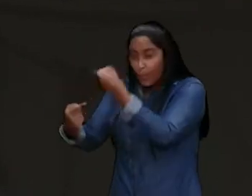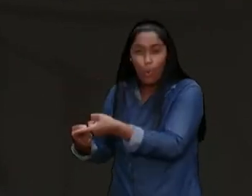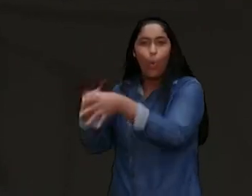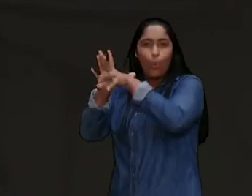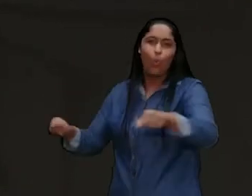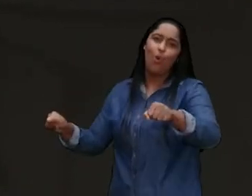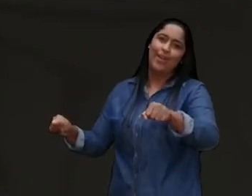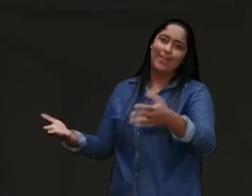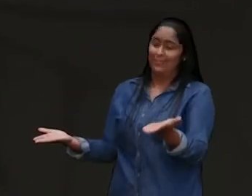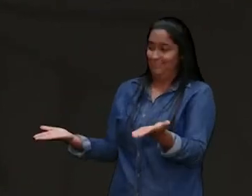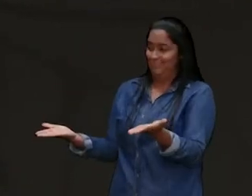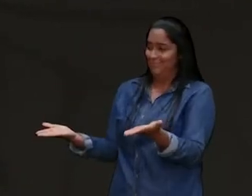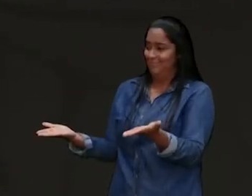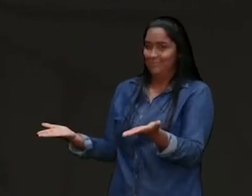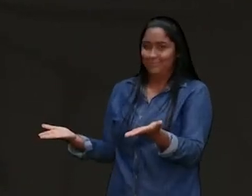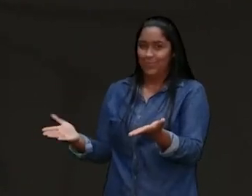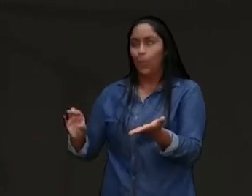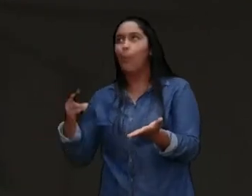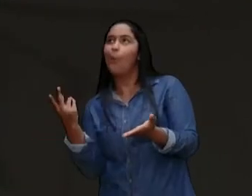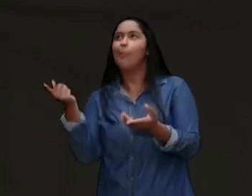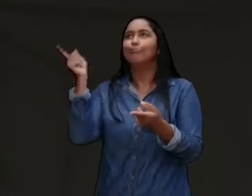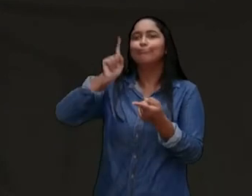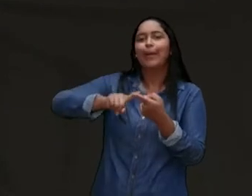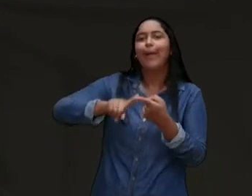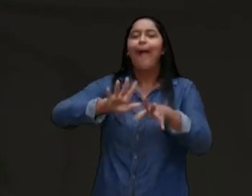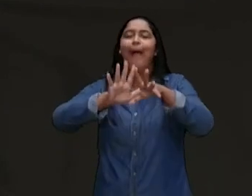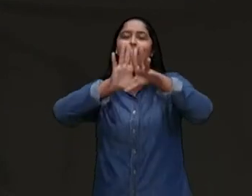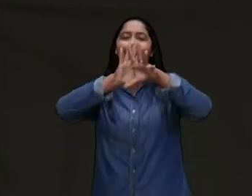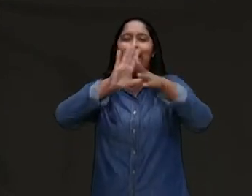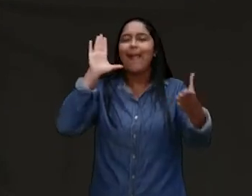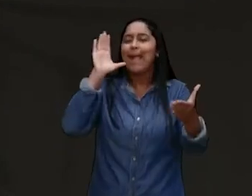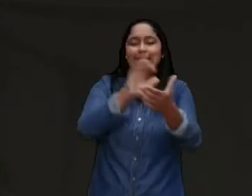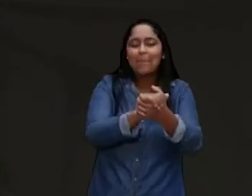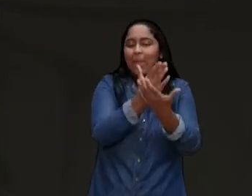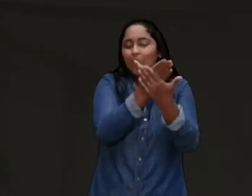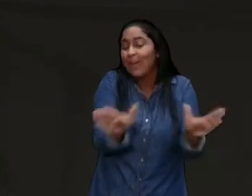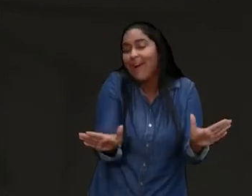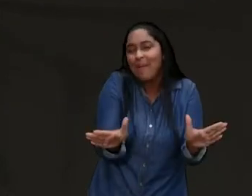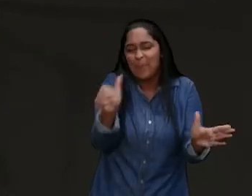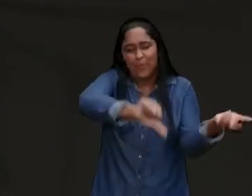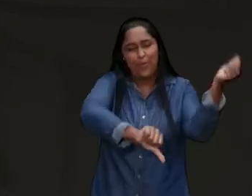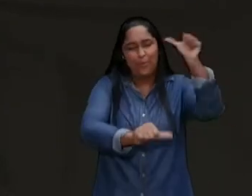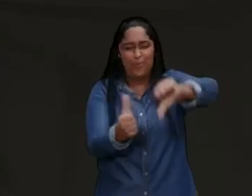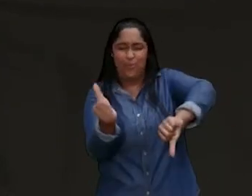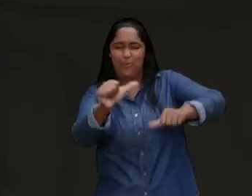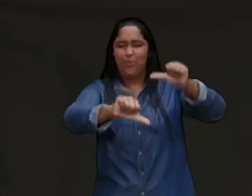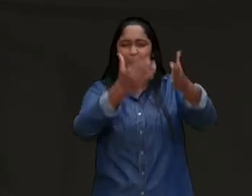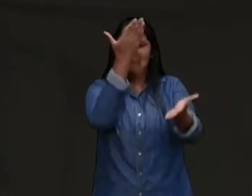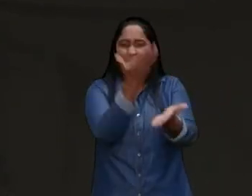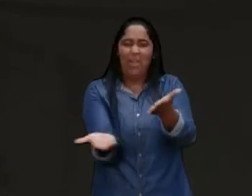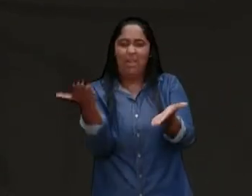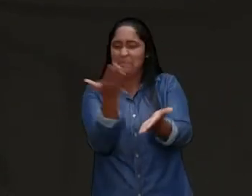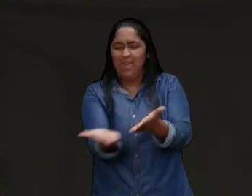e quando o casamento acaba e quando o filho cai num casamento horrível numa derrota